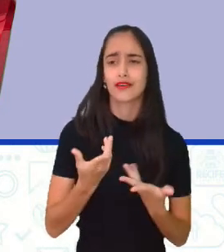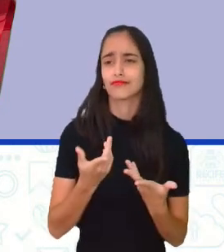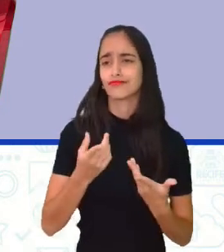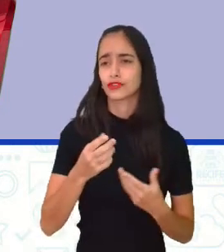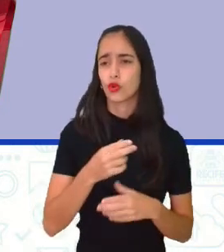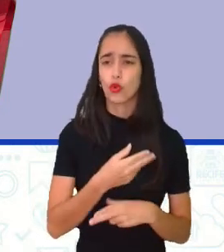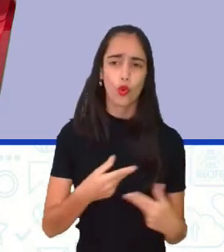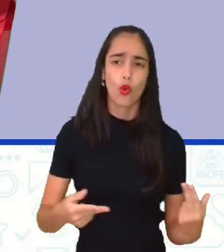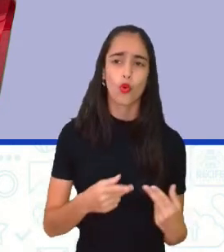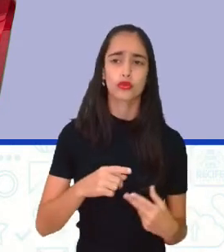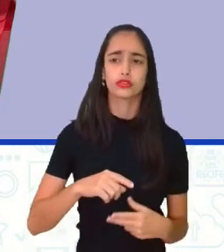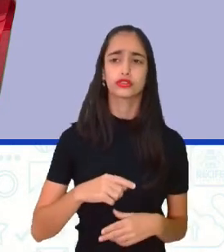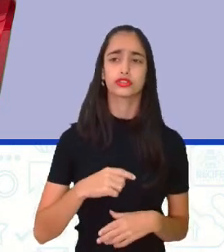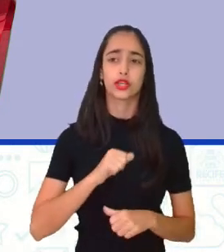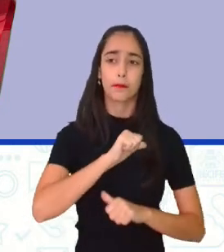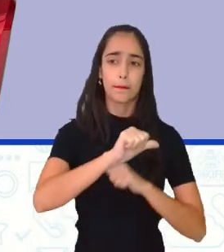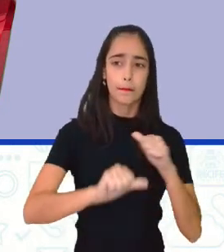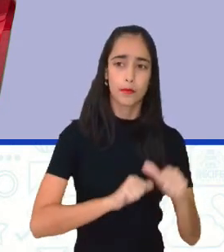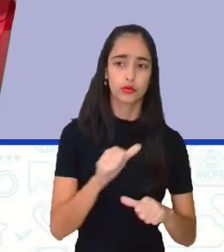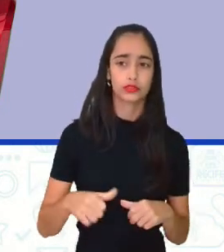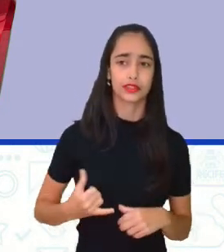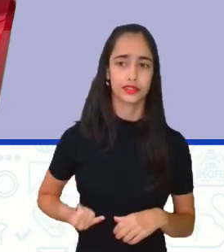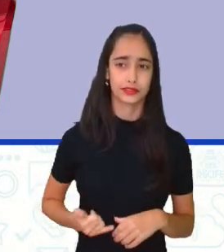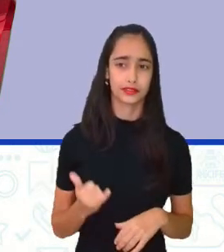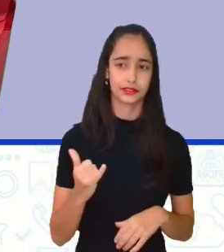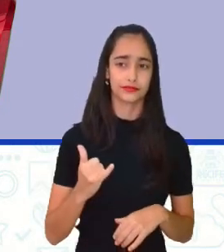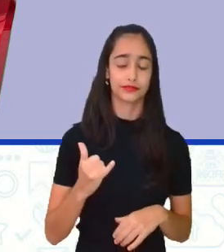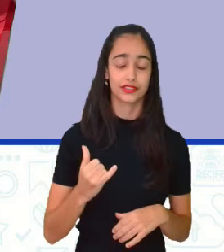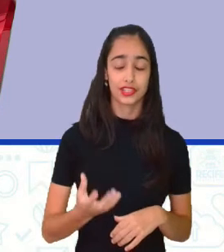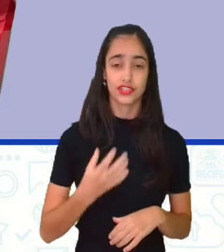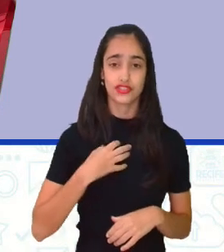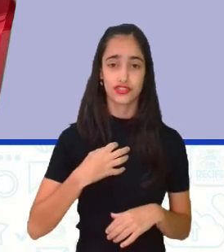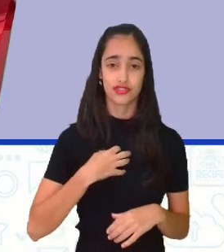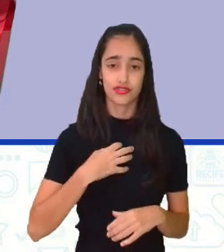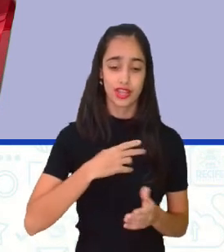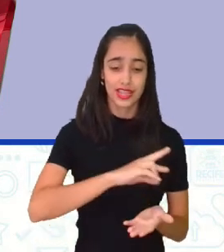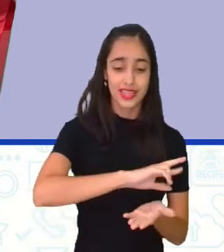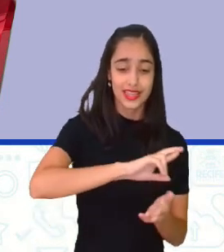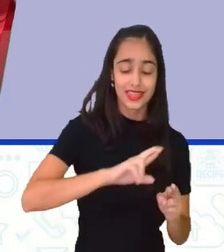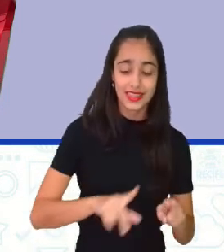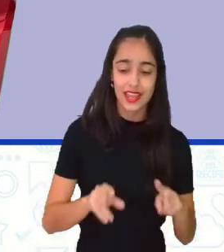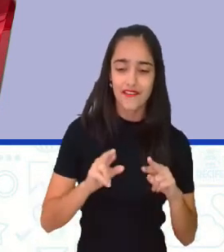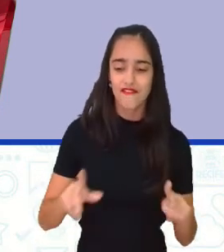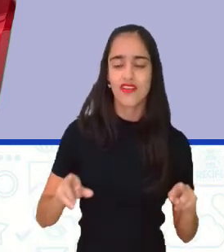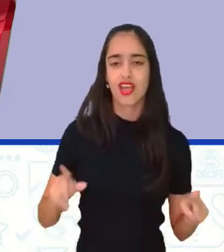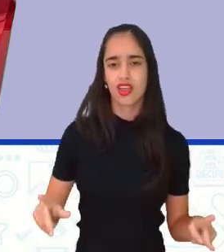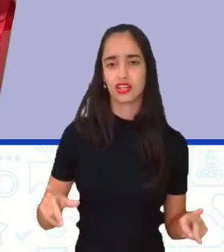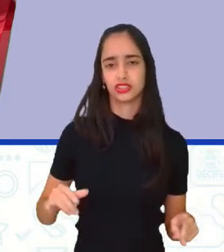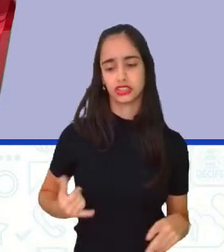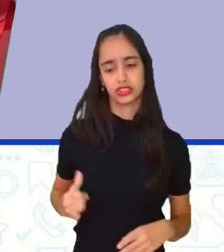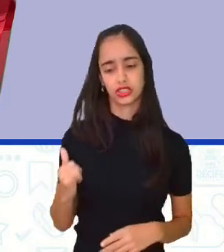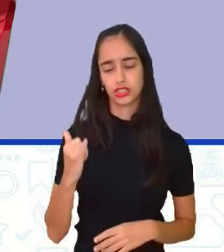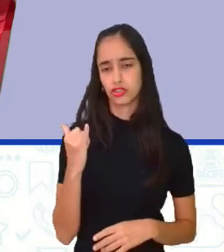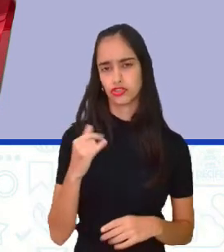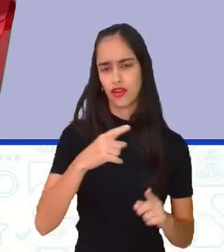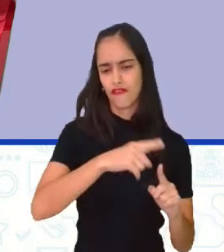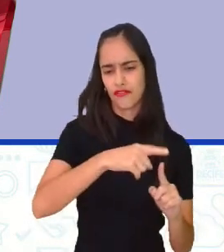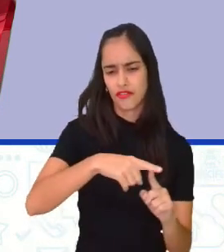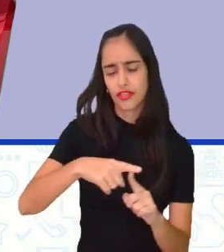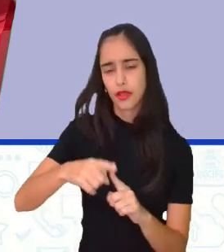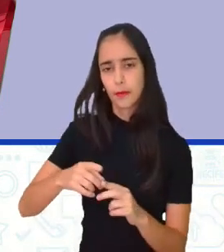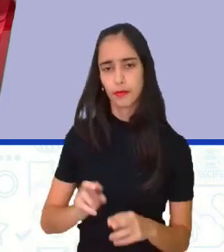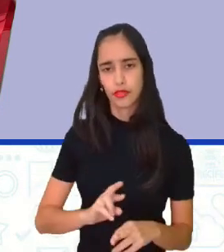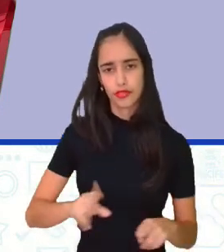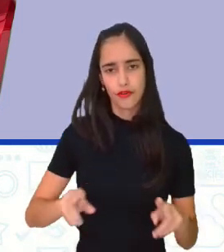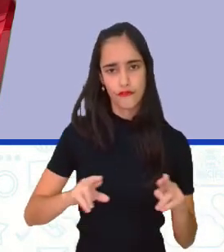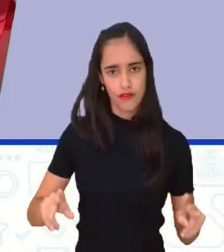elétrica presente em um circuito em outras formas de energia, como a energia cinética, aí nesse liquidificador, não é?